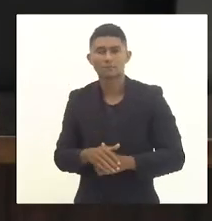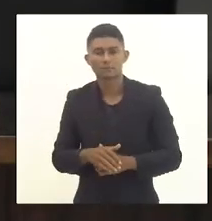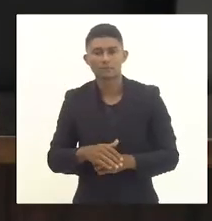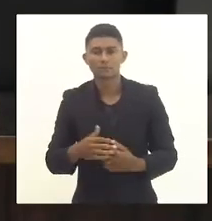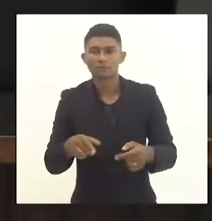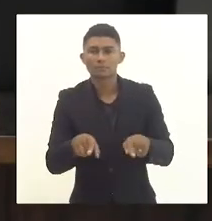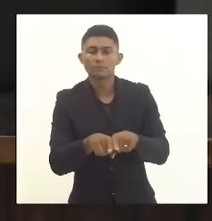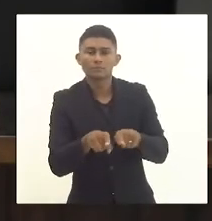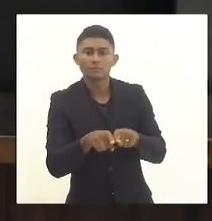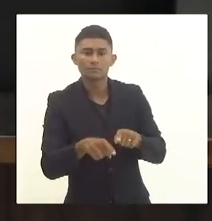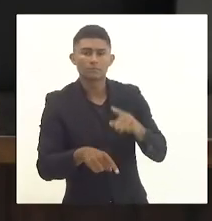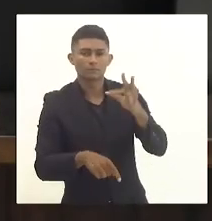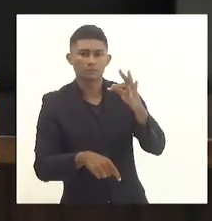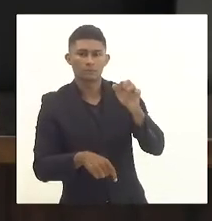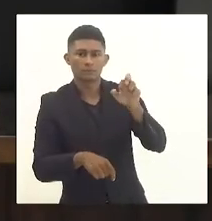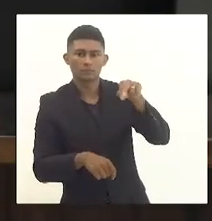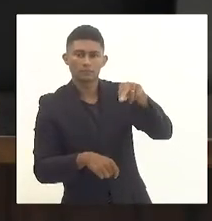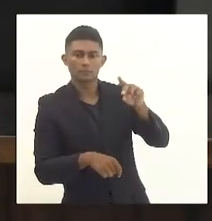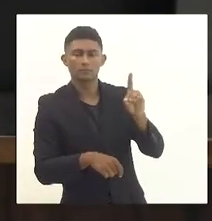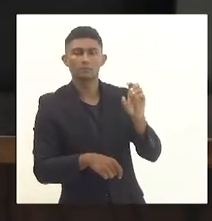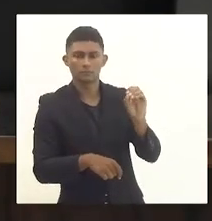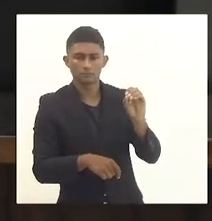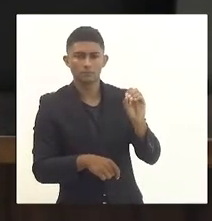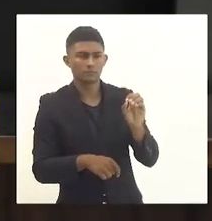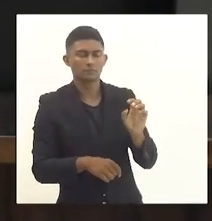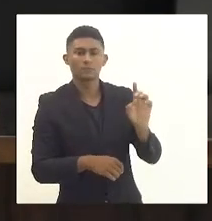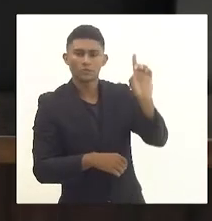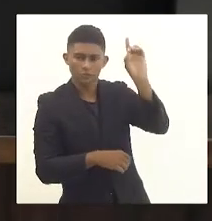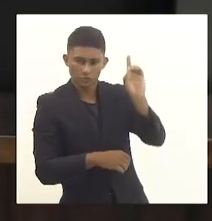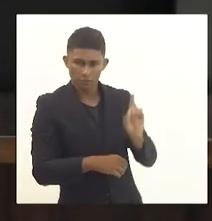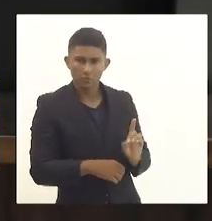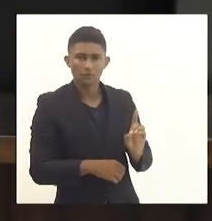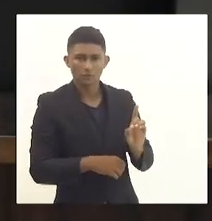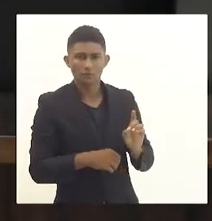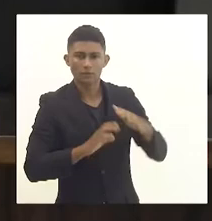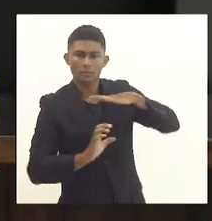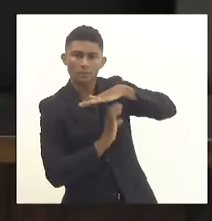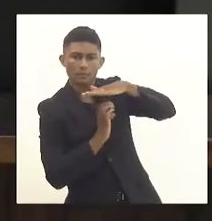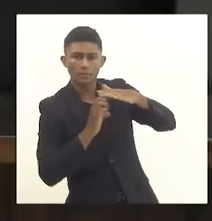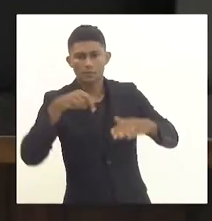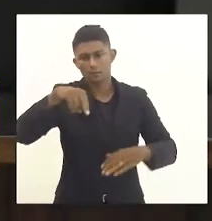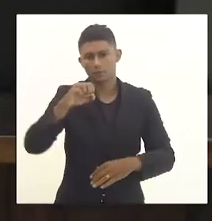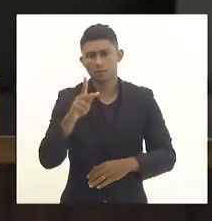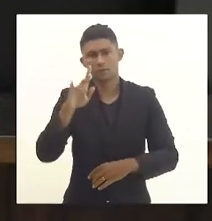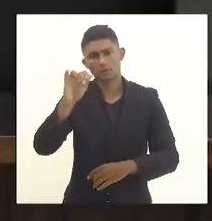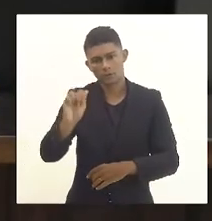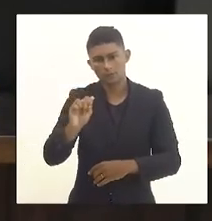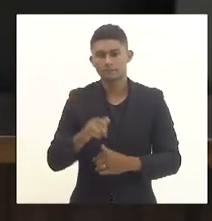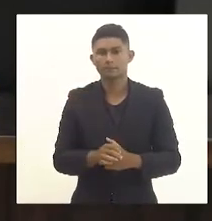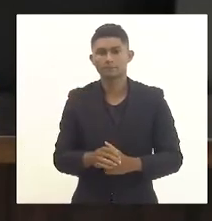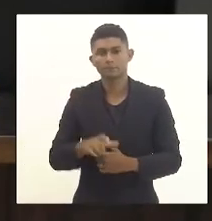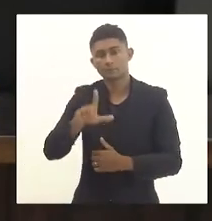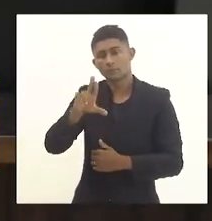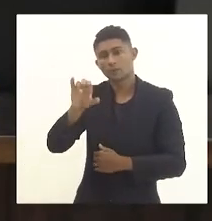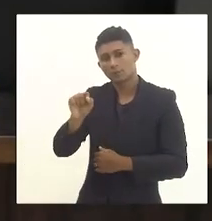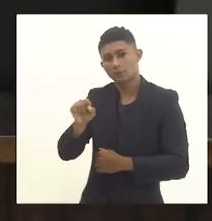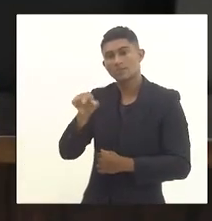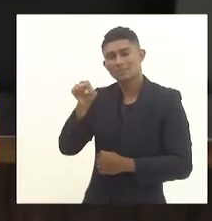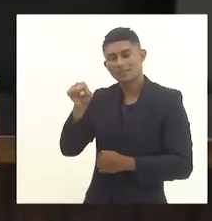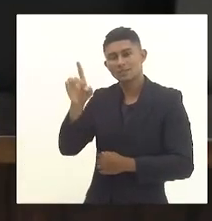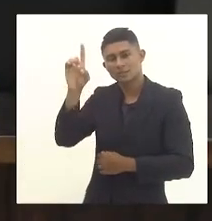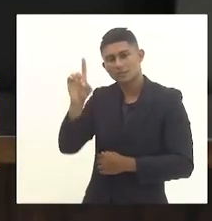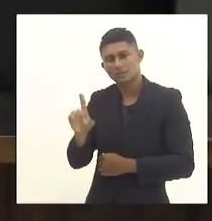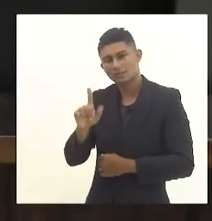TIM. Fernando Cine, diretor comercial da Nokia. Luiz Antônio Vieira, diretor da Geopix.